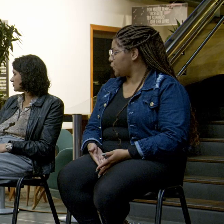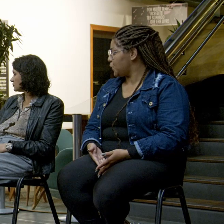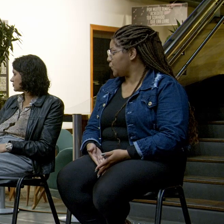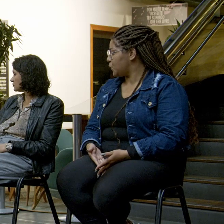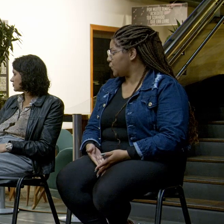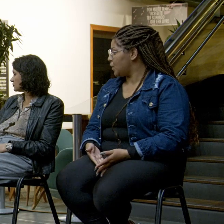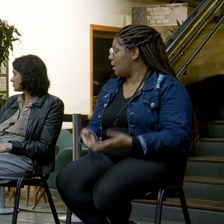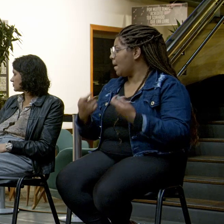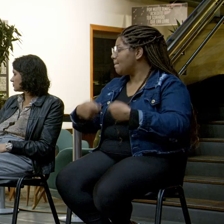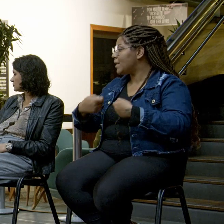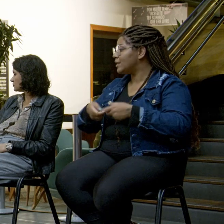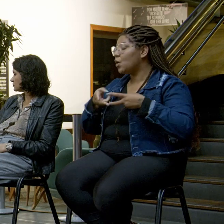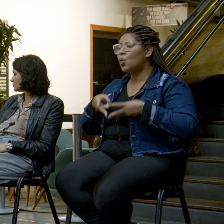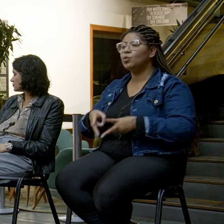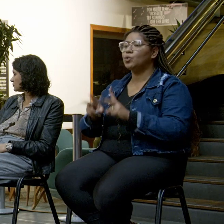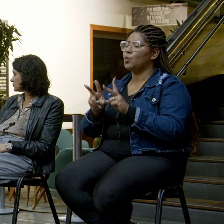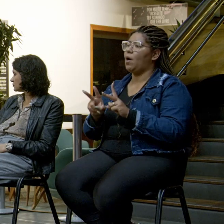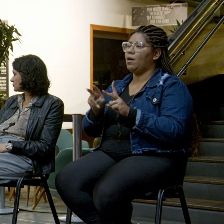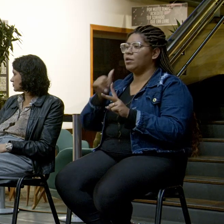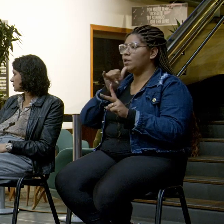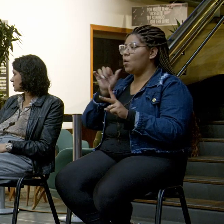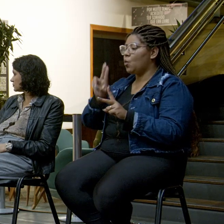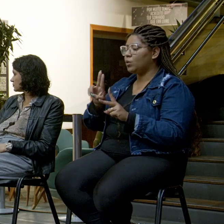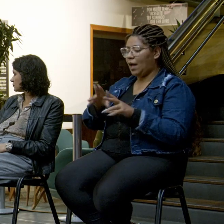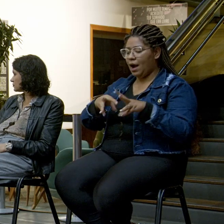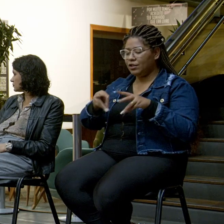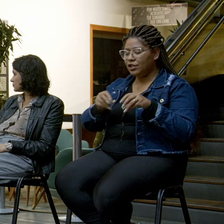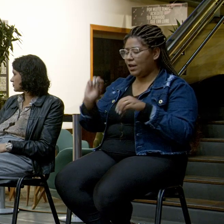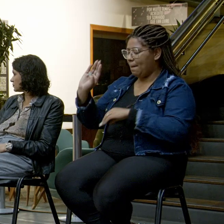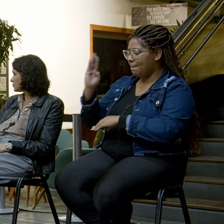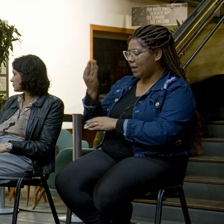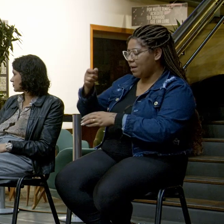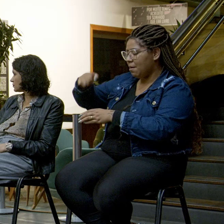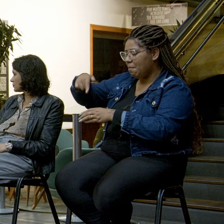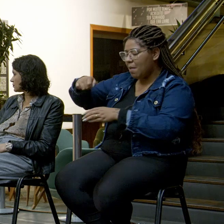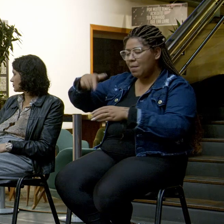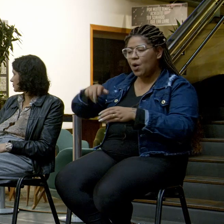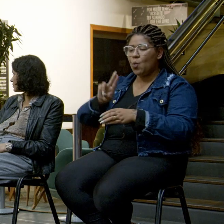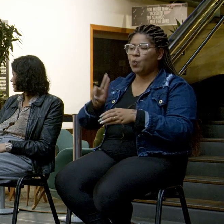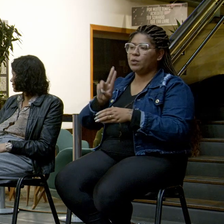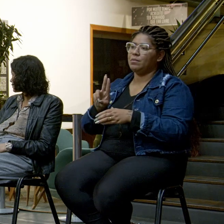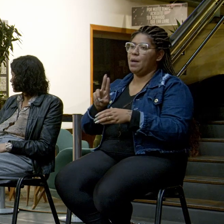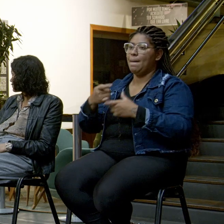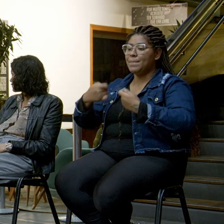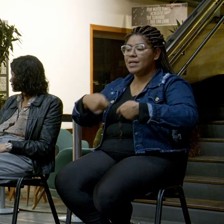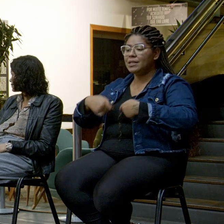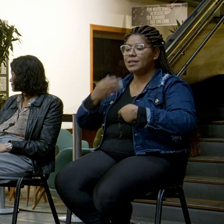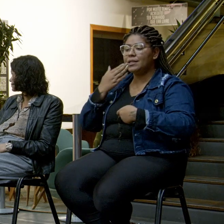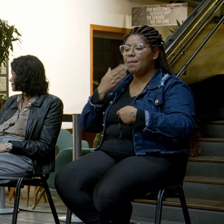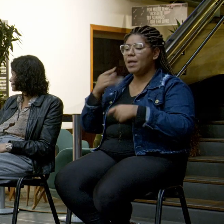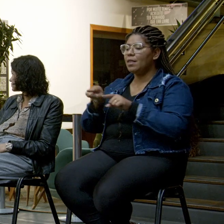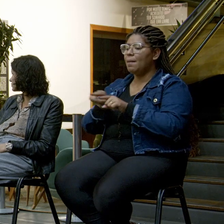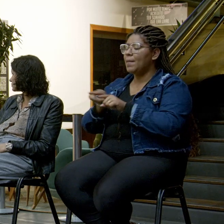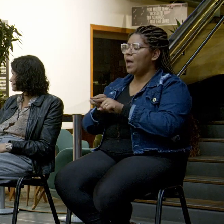estar no embate constante com a matéria, a madeira, a argila mole, as sementes. É preciso deglutir o Ocidente, que também